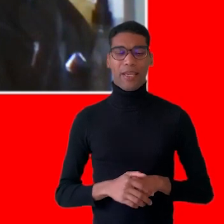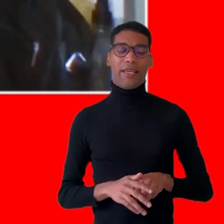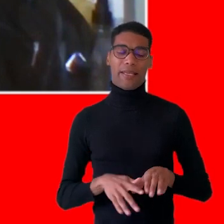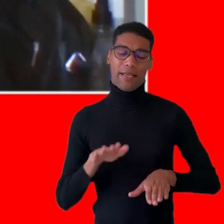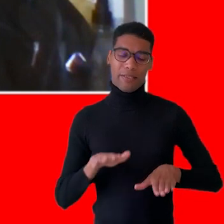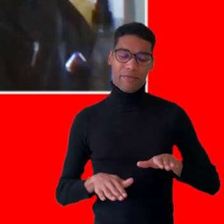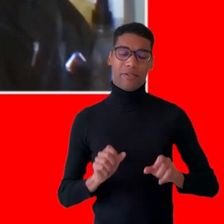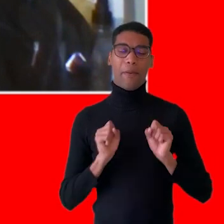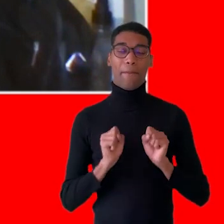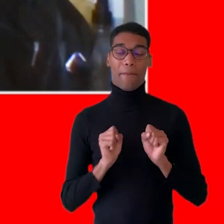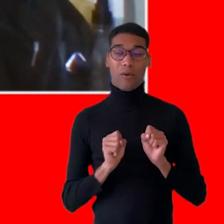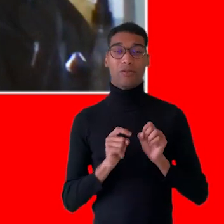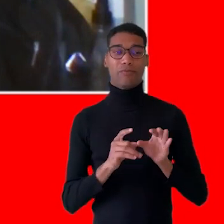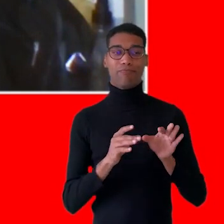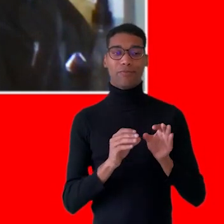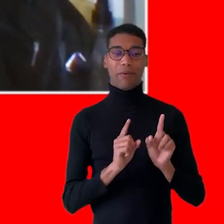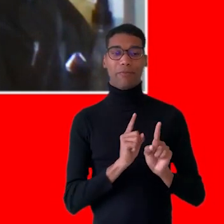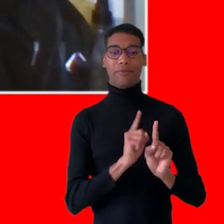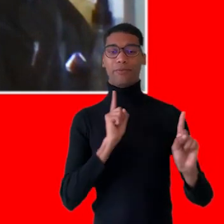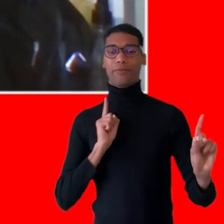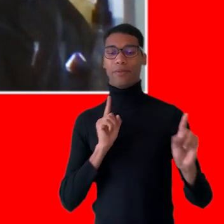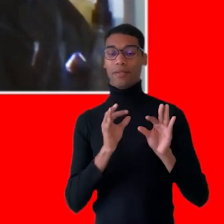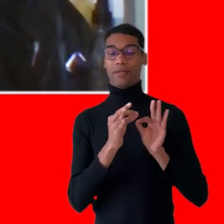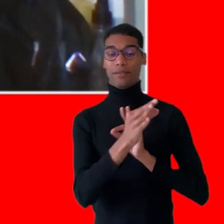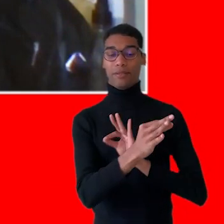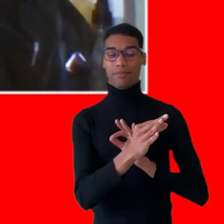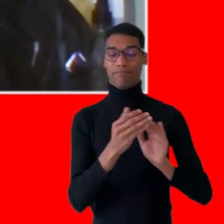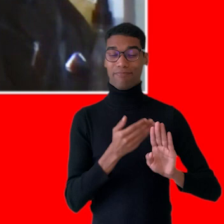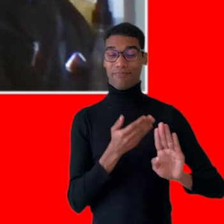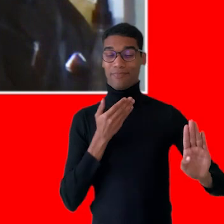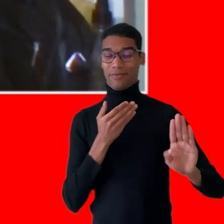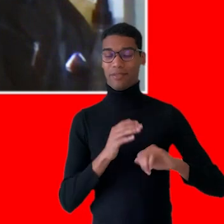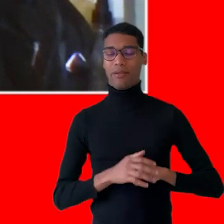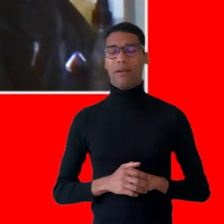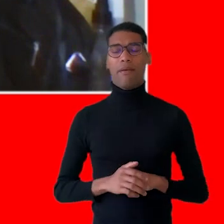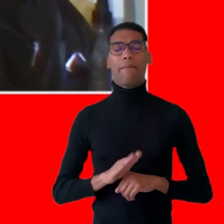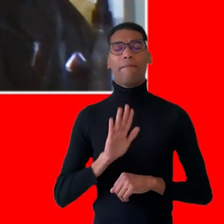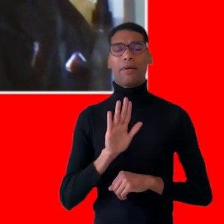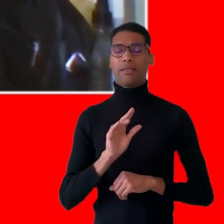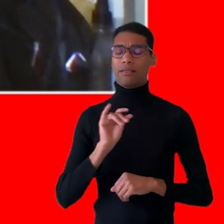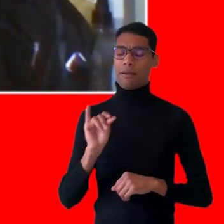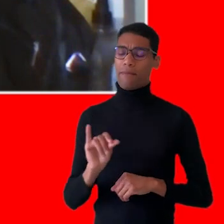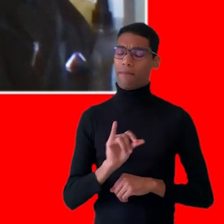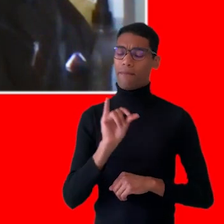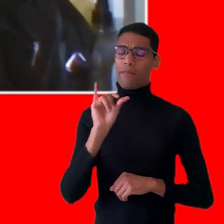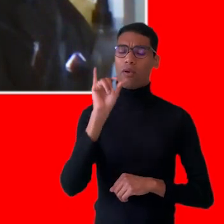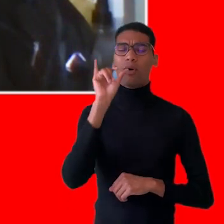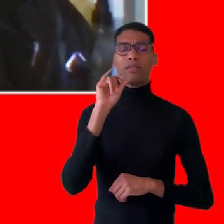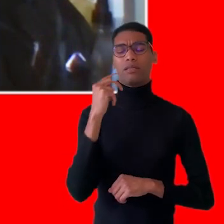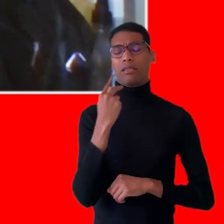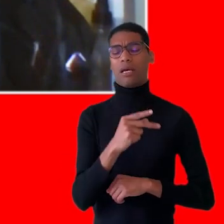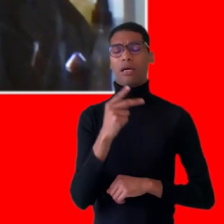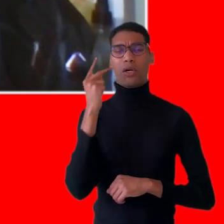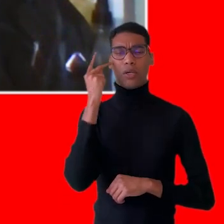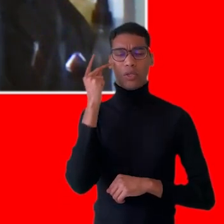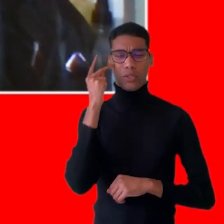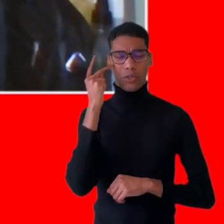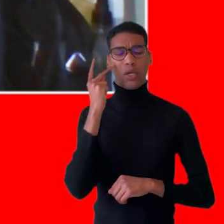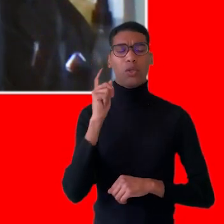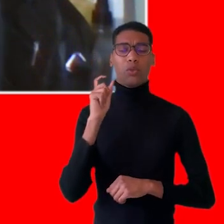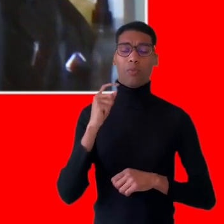até distancia. Mas é importantíssimo para a cidade. Dentro de uma política